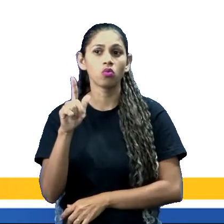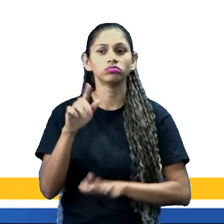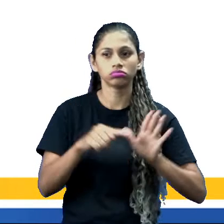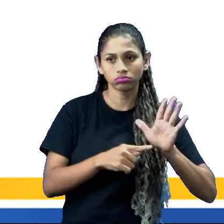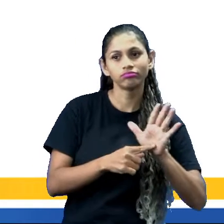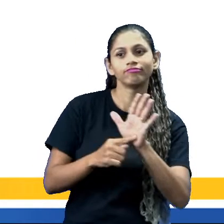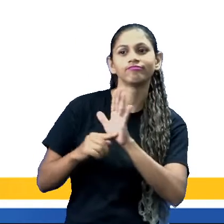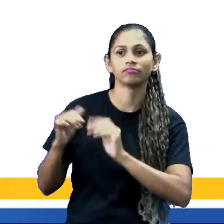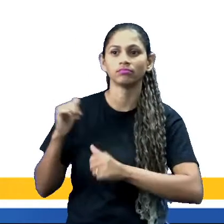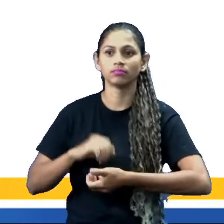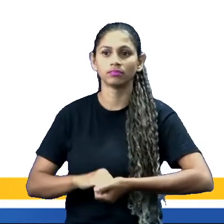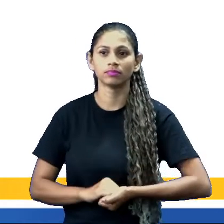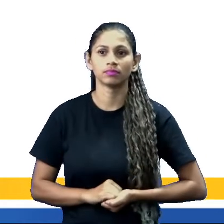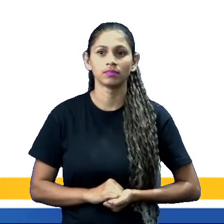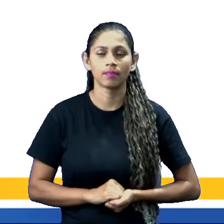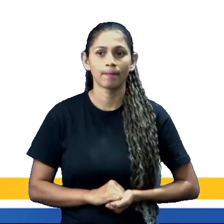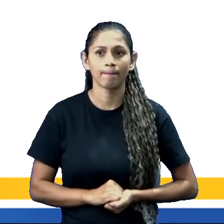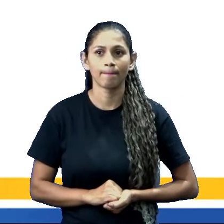sinais.